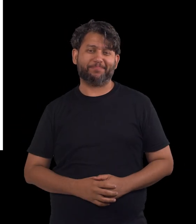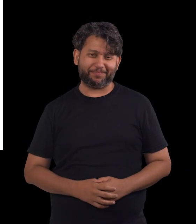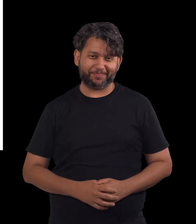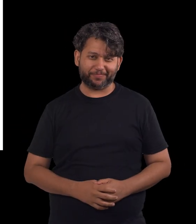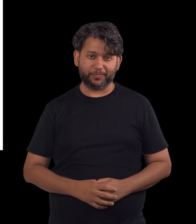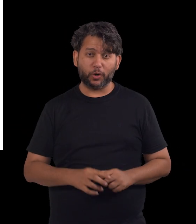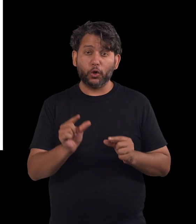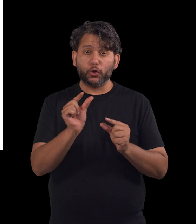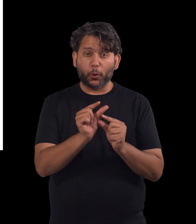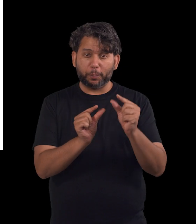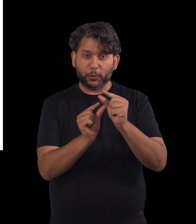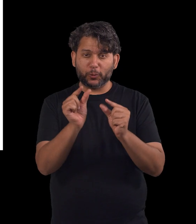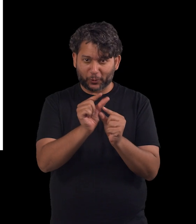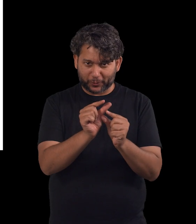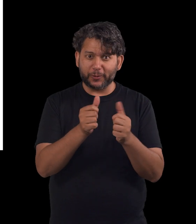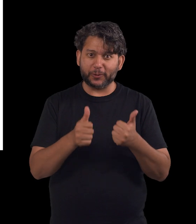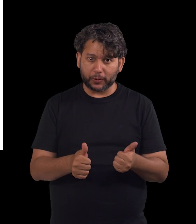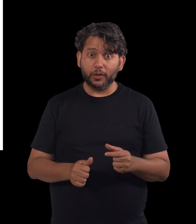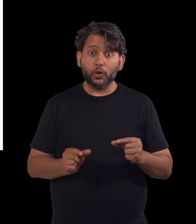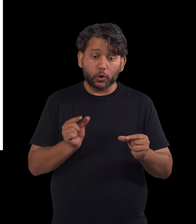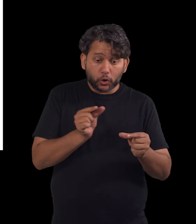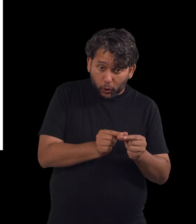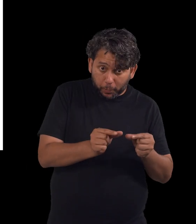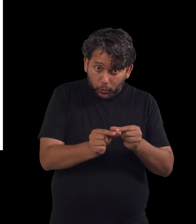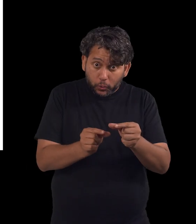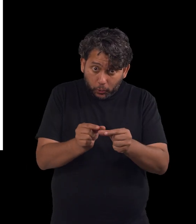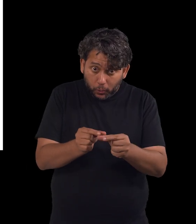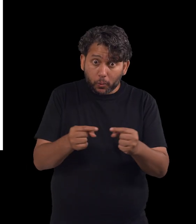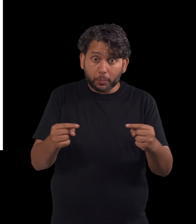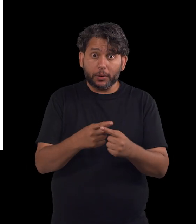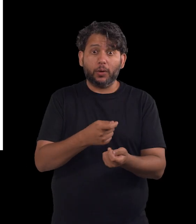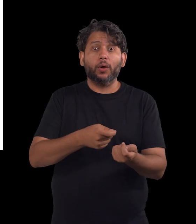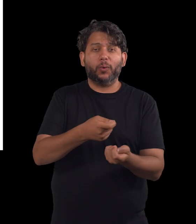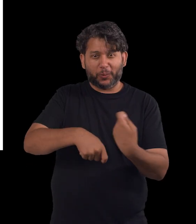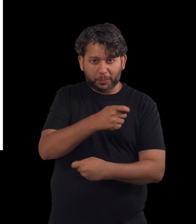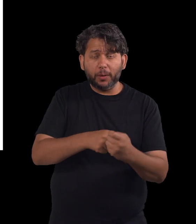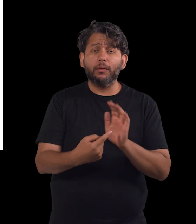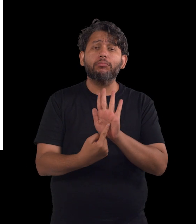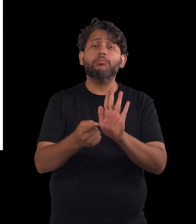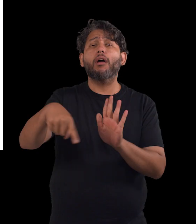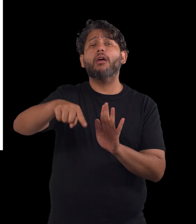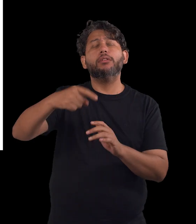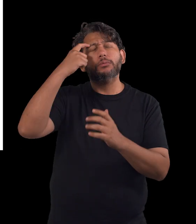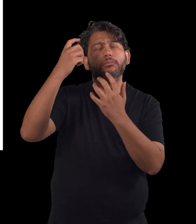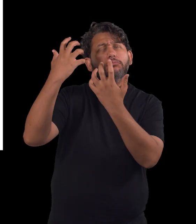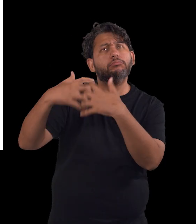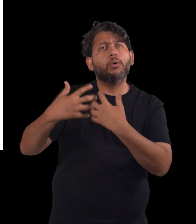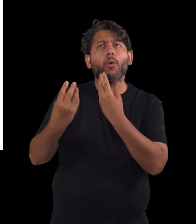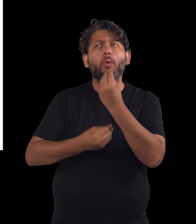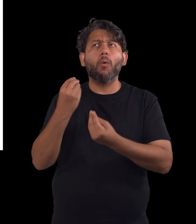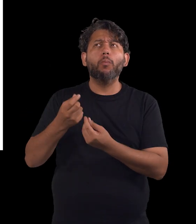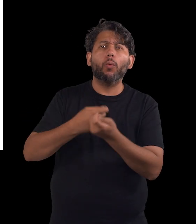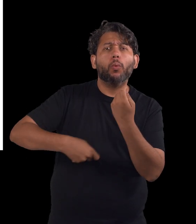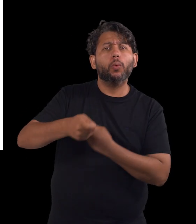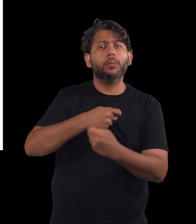experiência. Dominó. Na mesma direção, o dominó do pilar econômico convida as turmas a refletirem